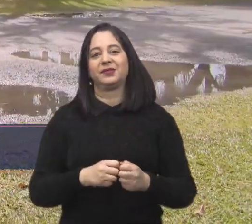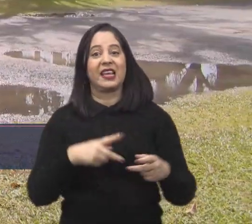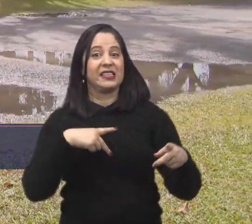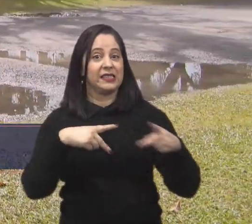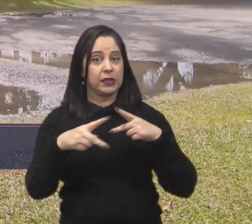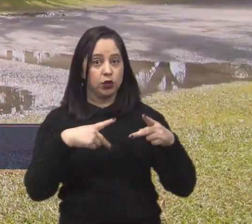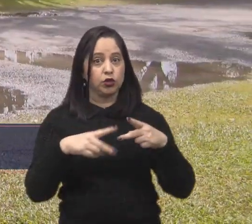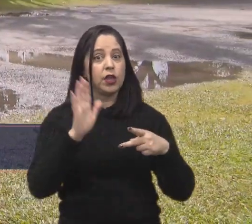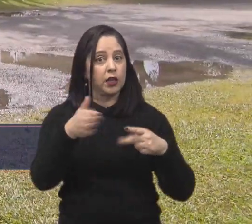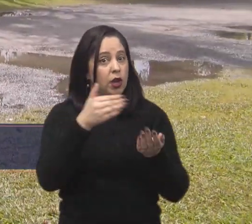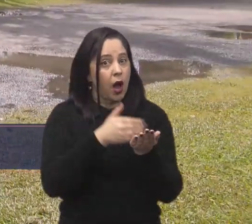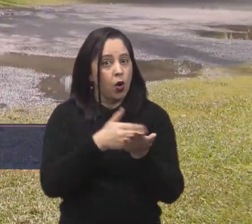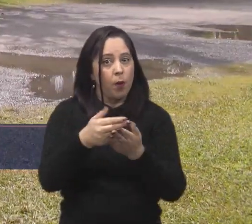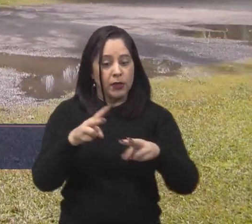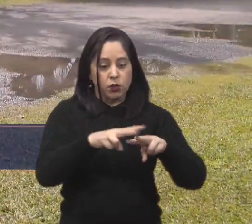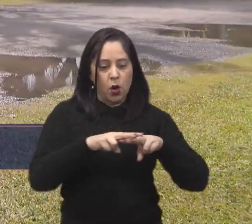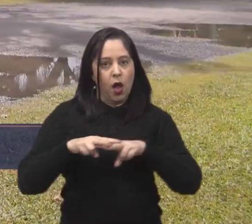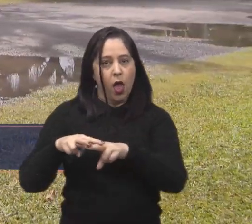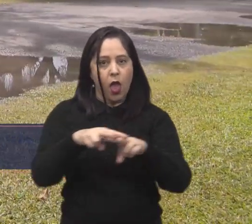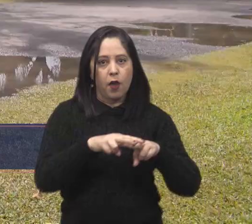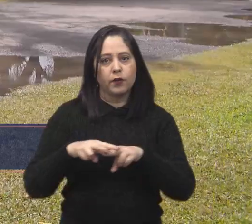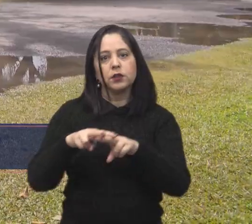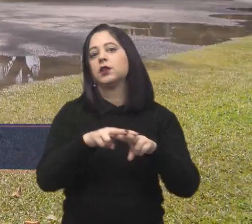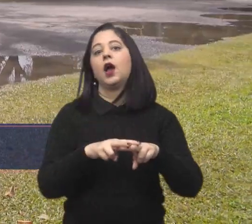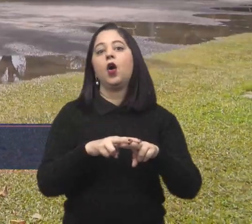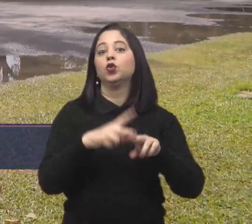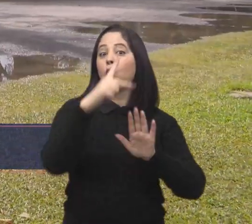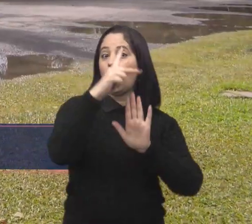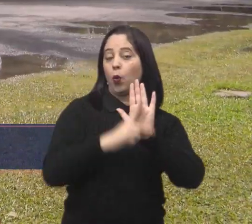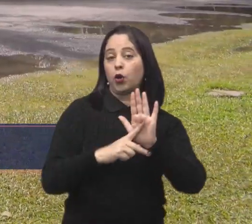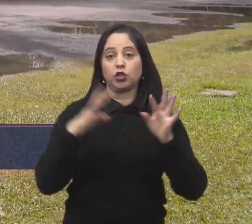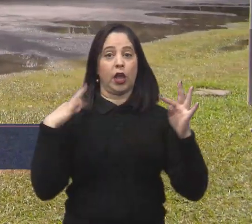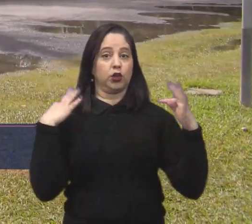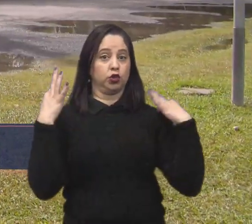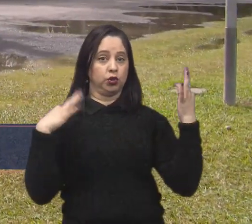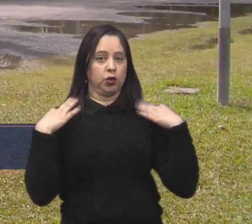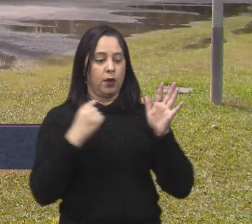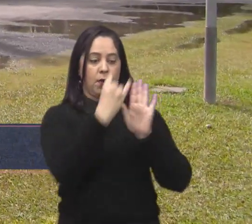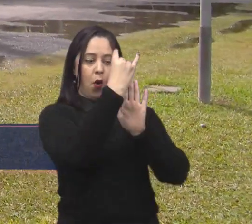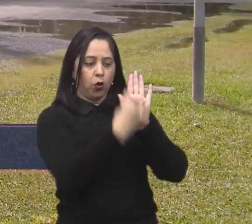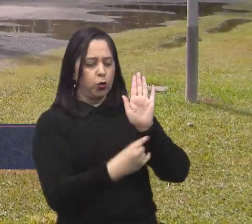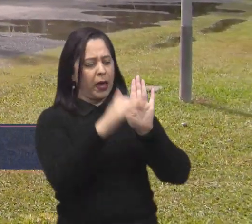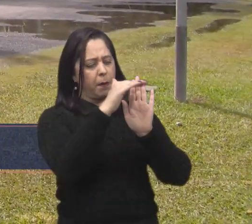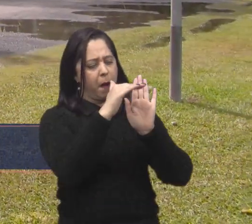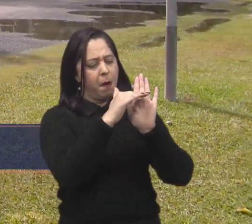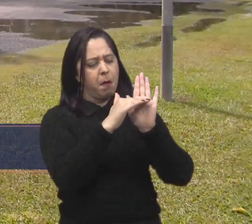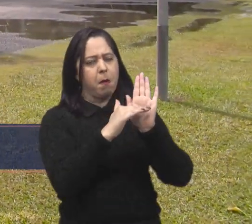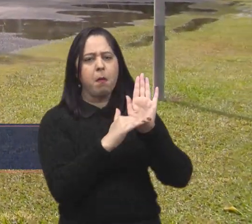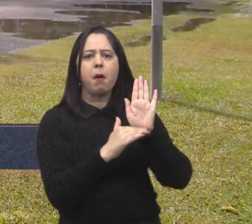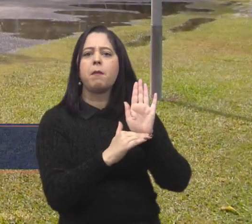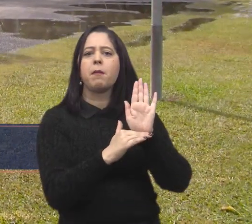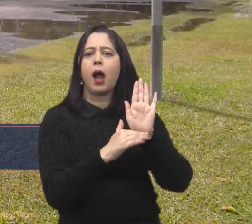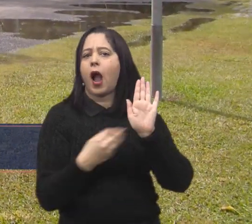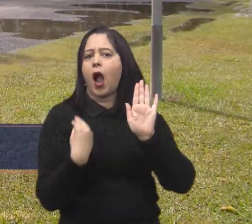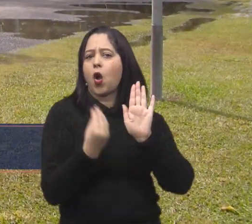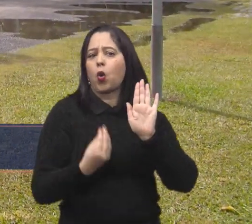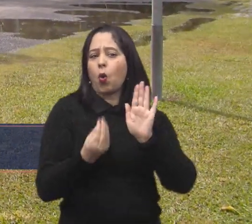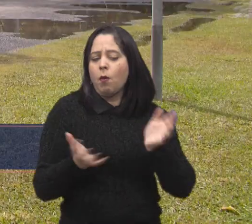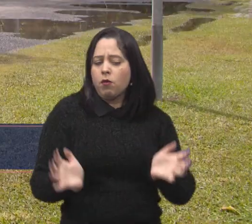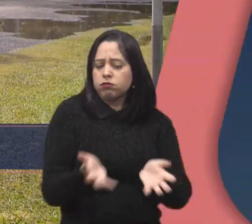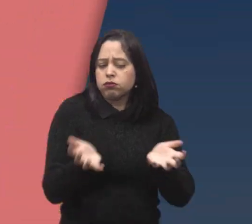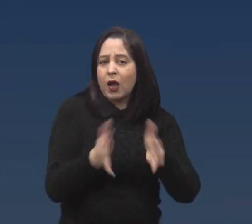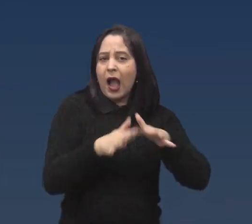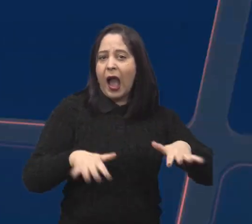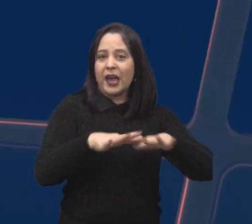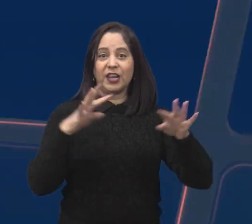dos Campos inicia a revisão do Plano Diretor de Turismo. Documento deve orientar as políticas públicas para fomentar o